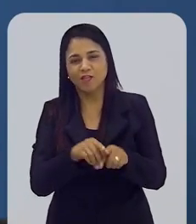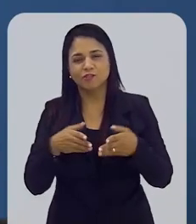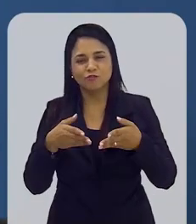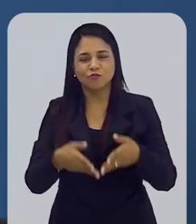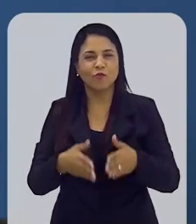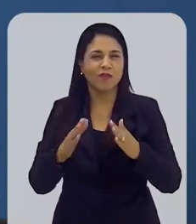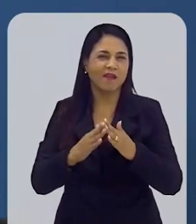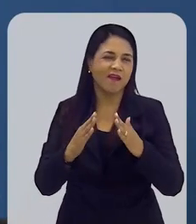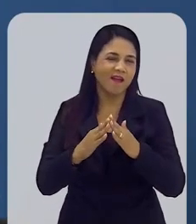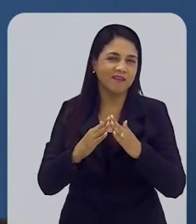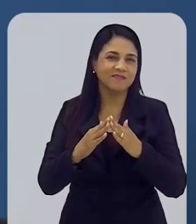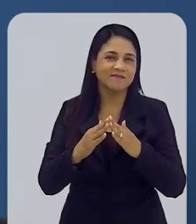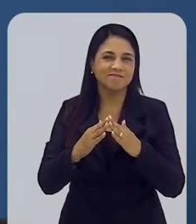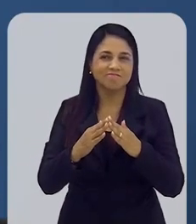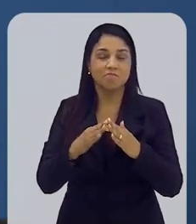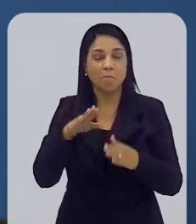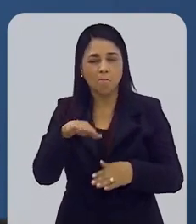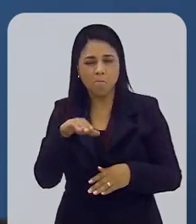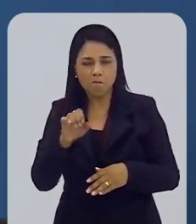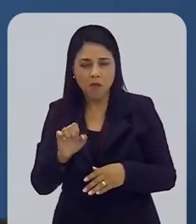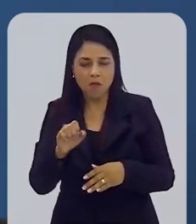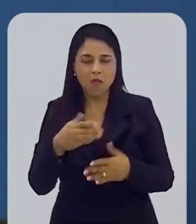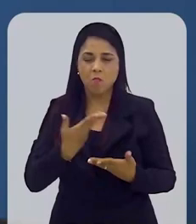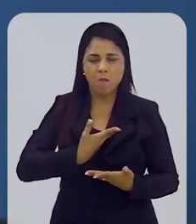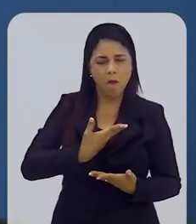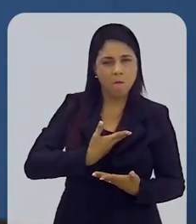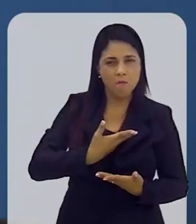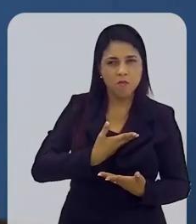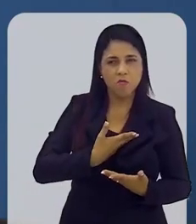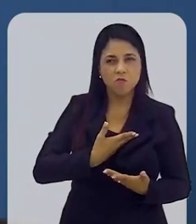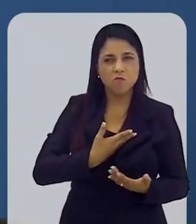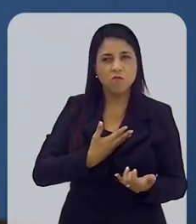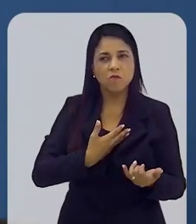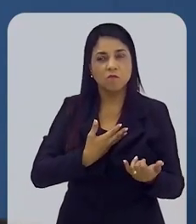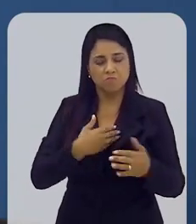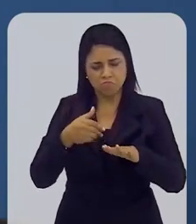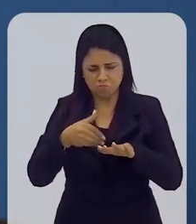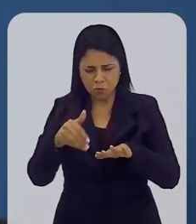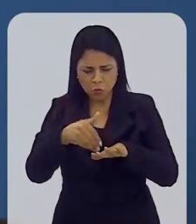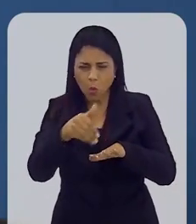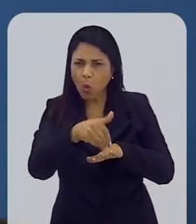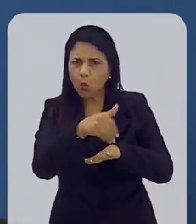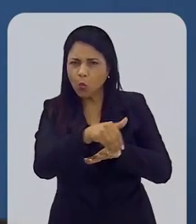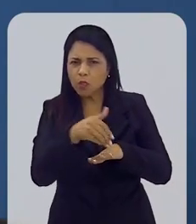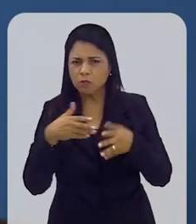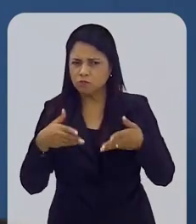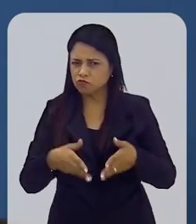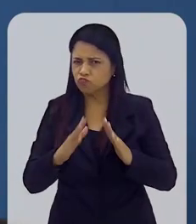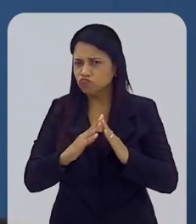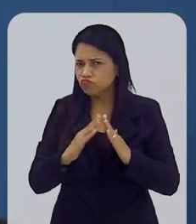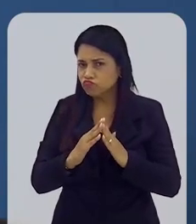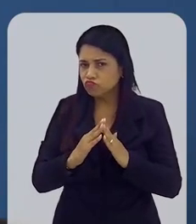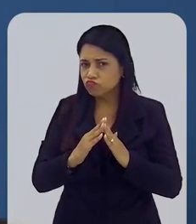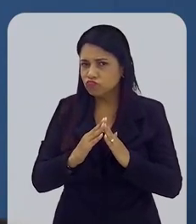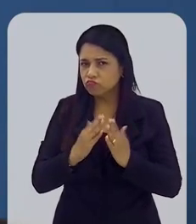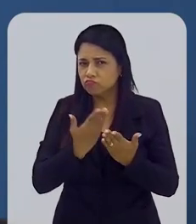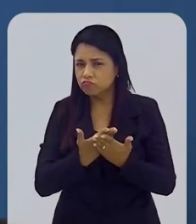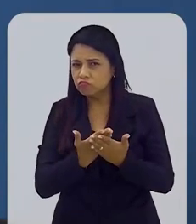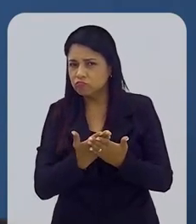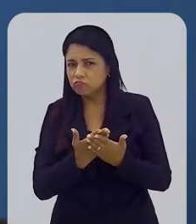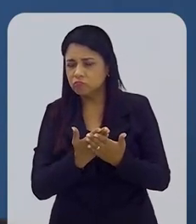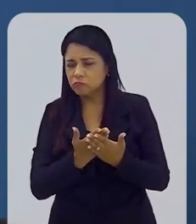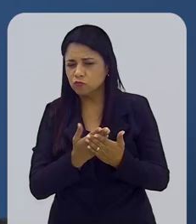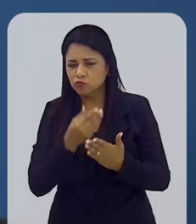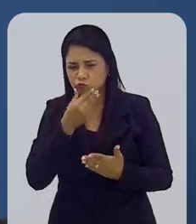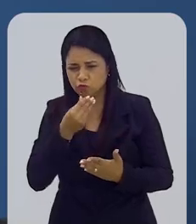dia ele chegou em casa, ele falou assim, mãe, o fulaninho, o coleguinha, ele chegou com a unha pintada na escola. E os